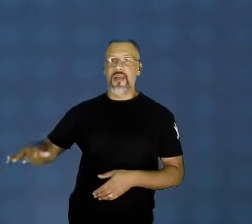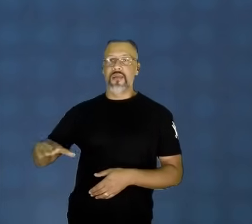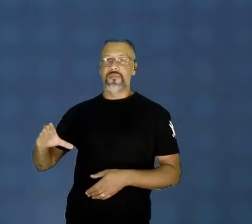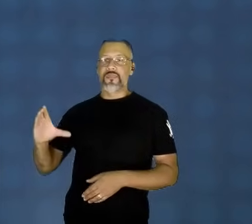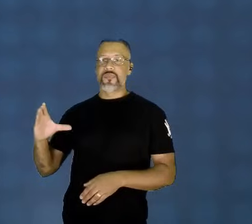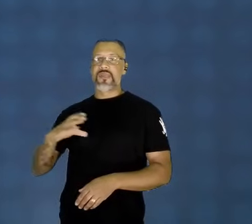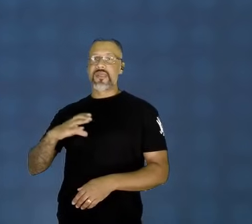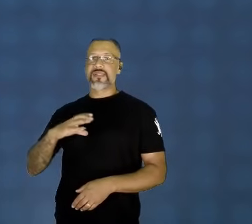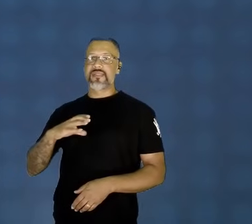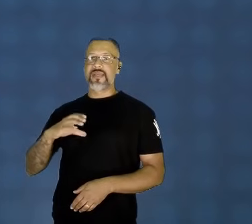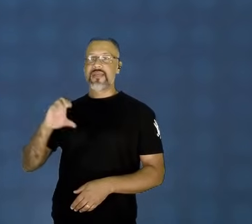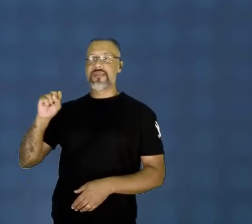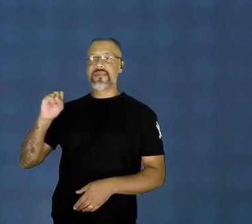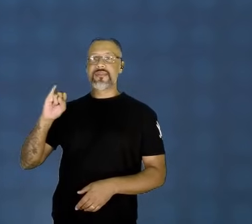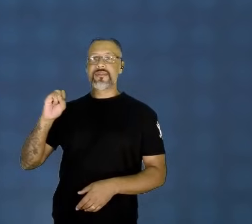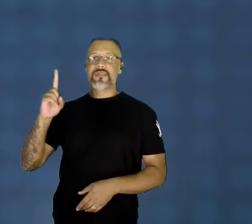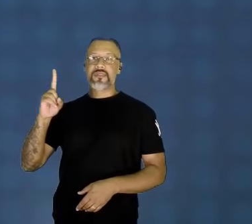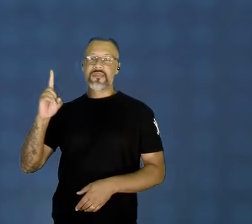de Sidom.